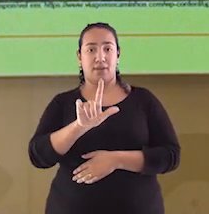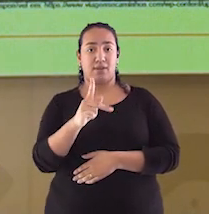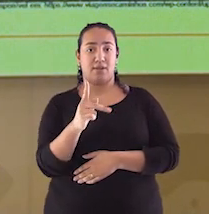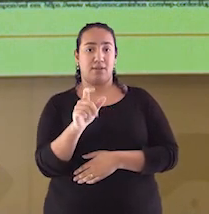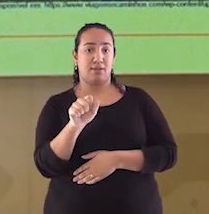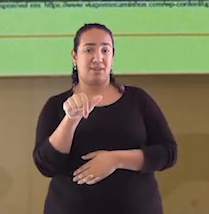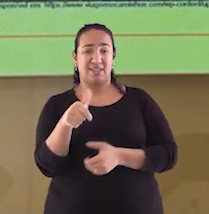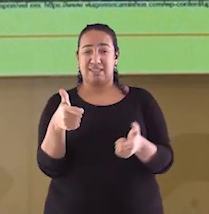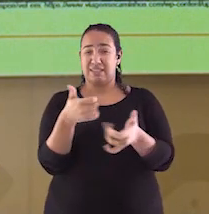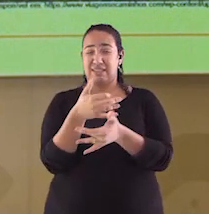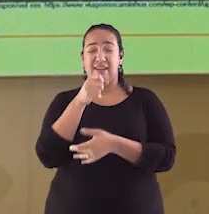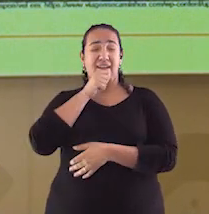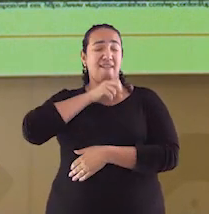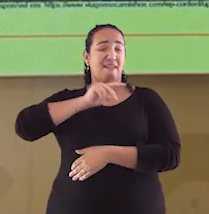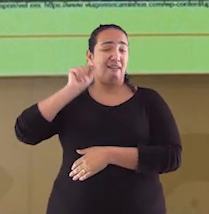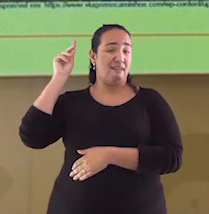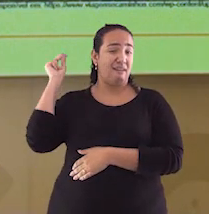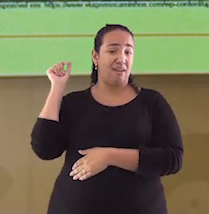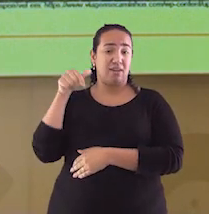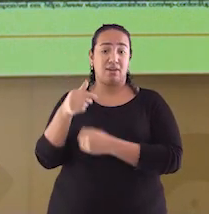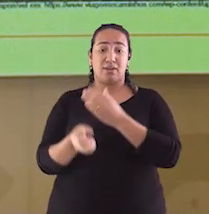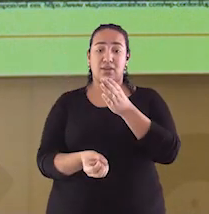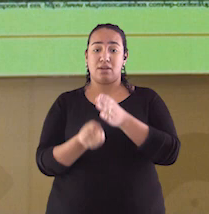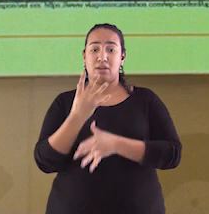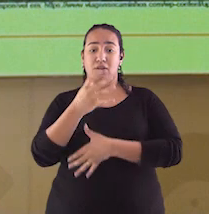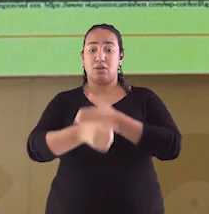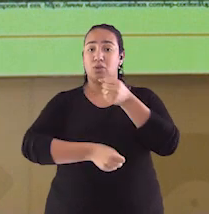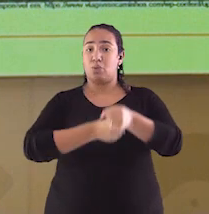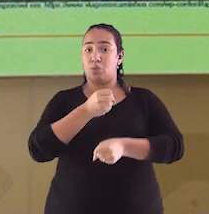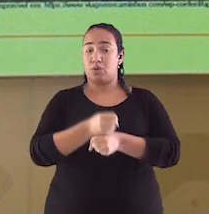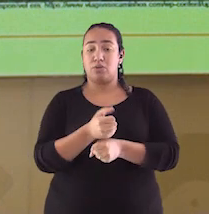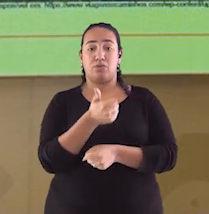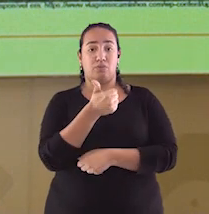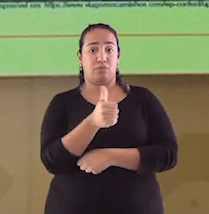estado. Ela foi fundada em